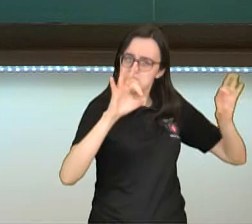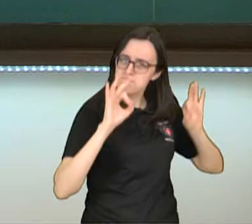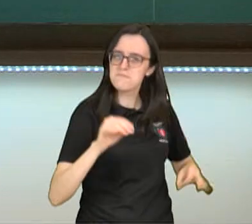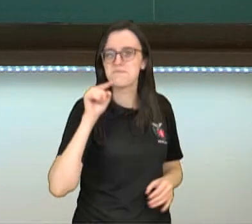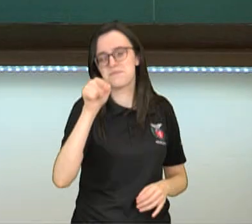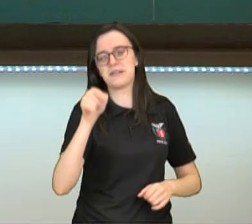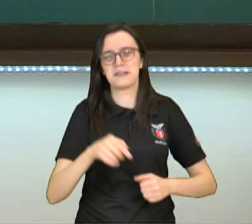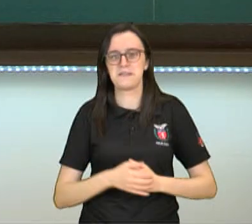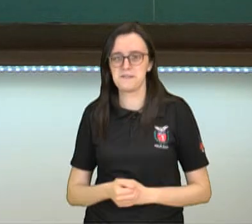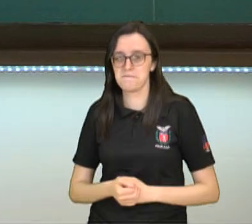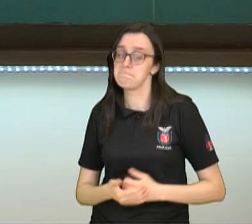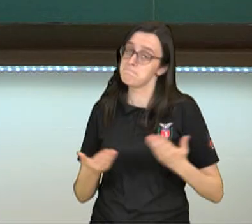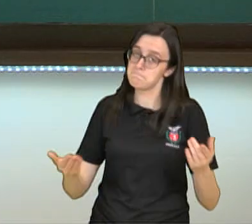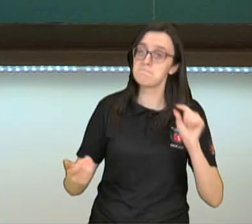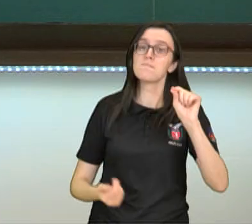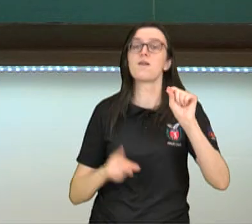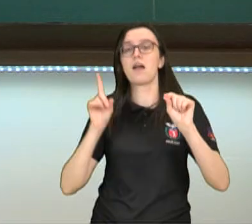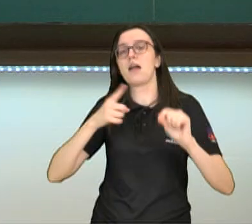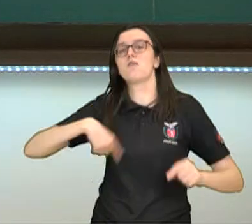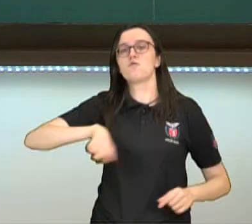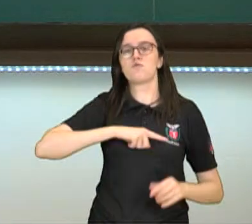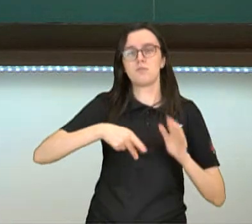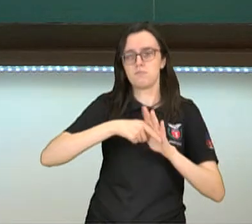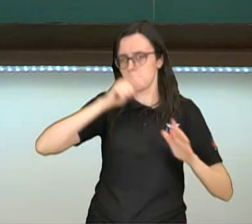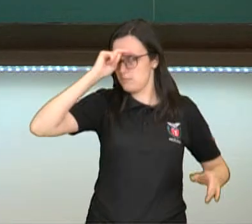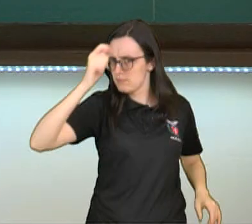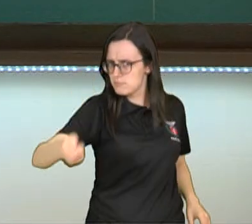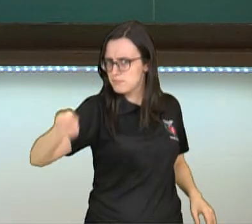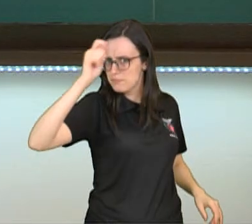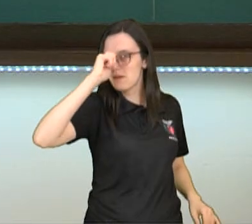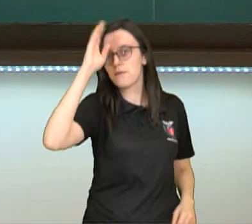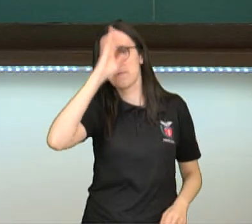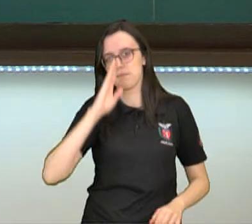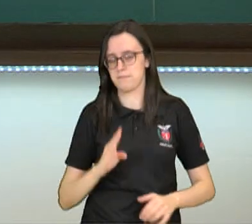desse elemento. No caso aqui, os nossos sertanejos brasileiros.